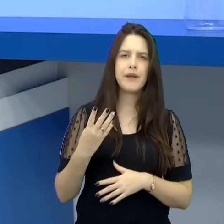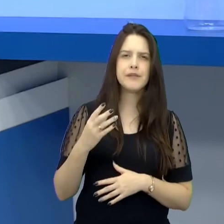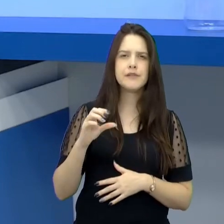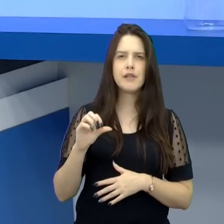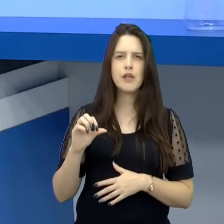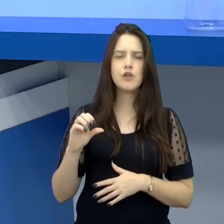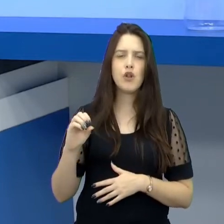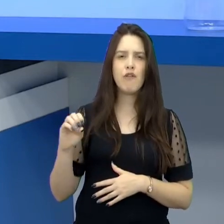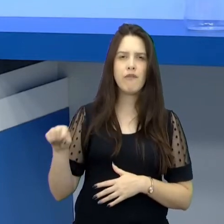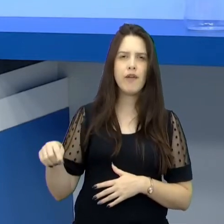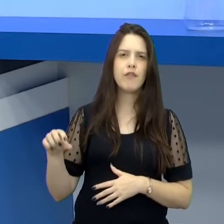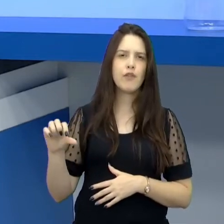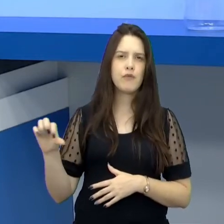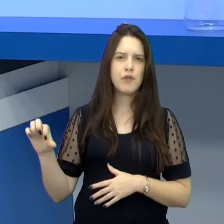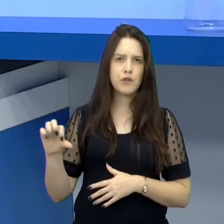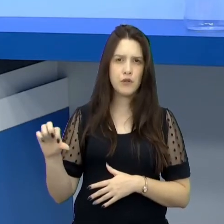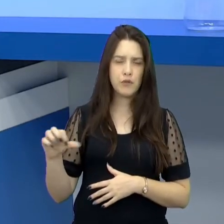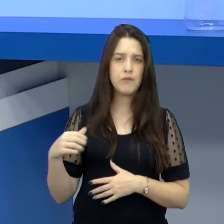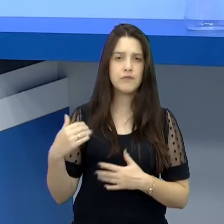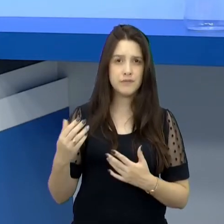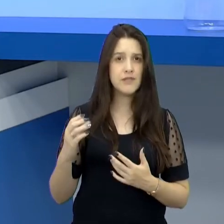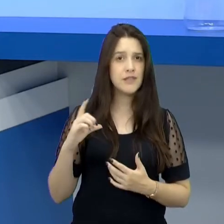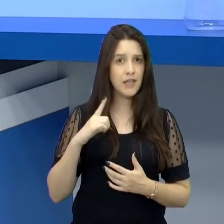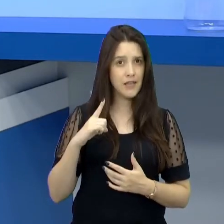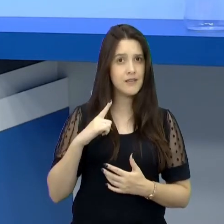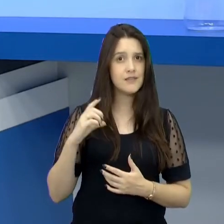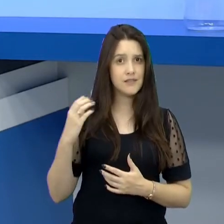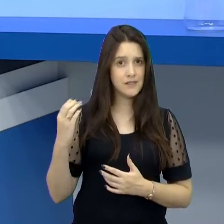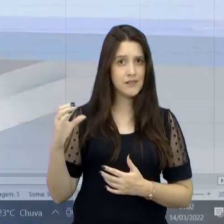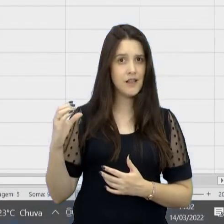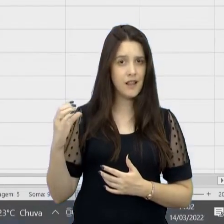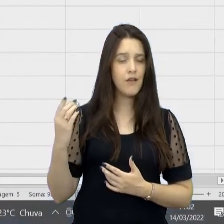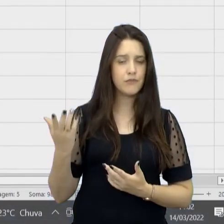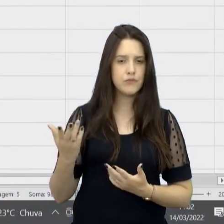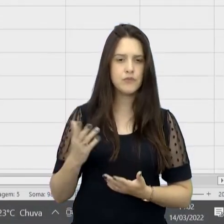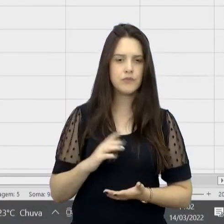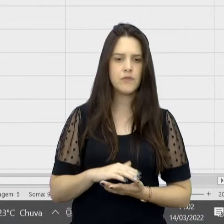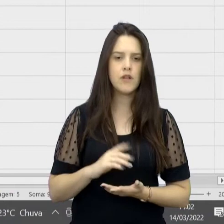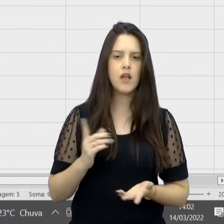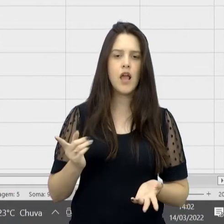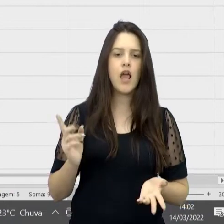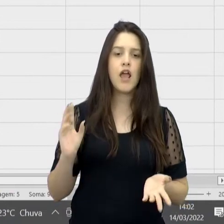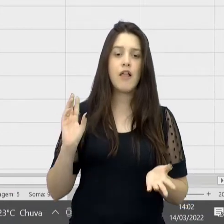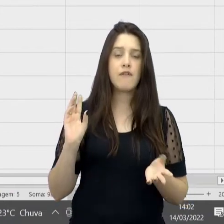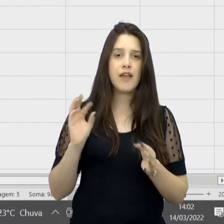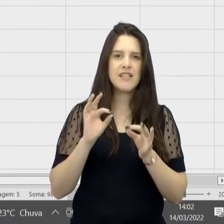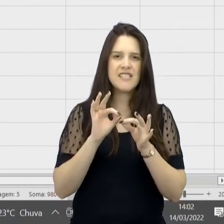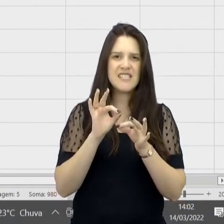R$229,99. Tenho centavos para colocar. Deixo ela aqui selecionada.